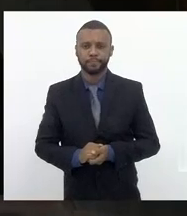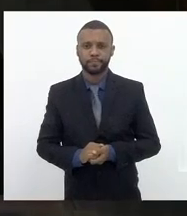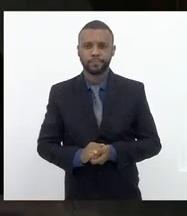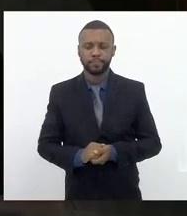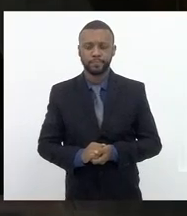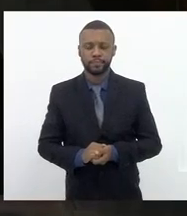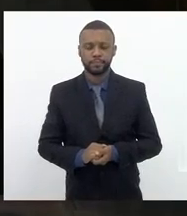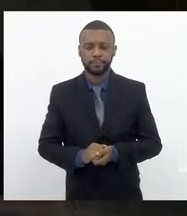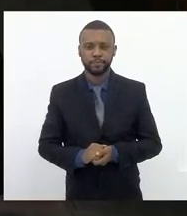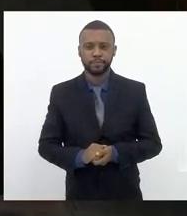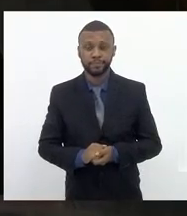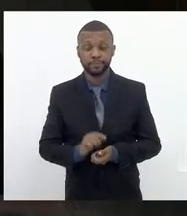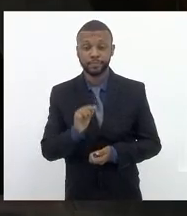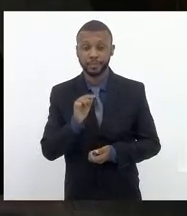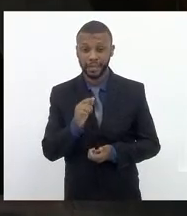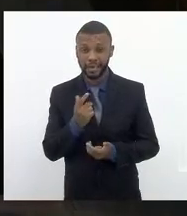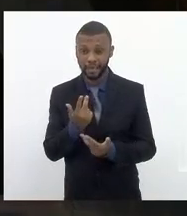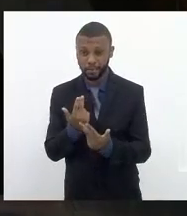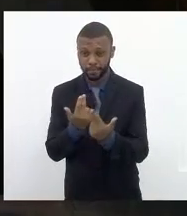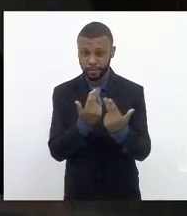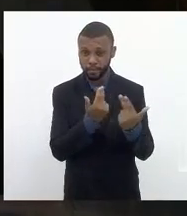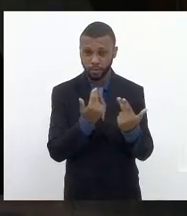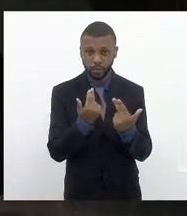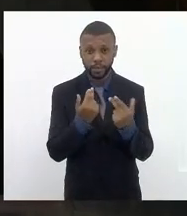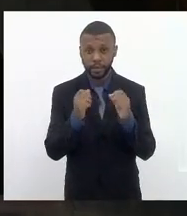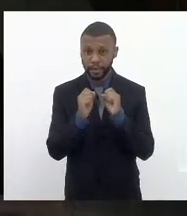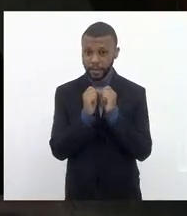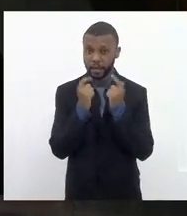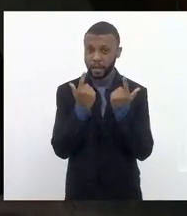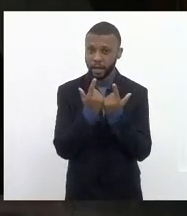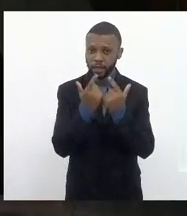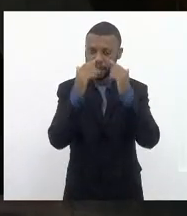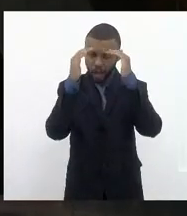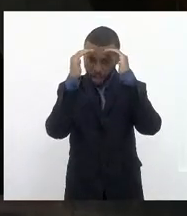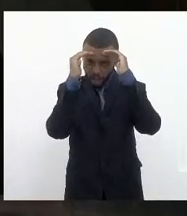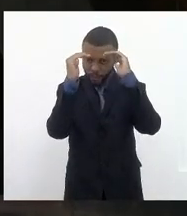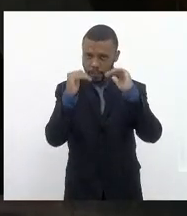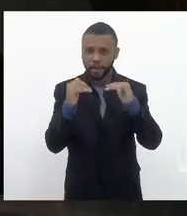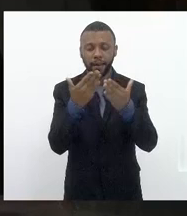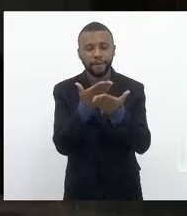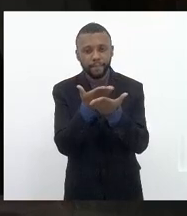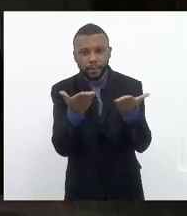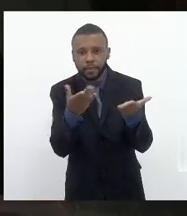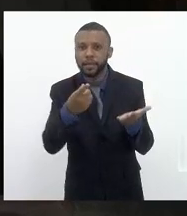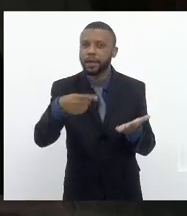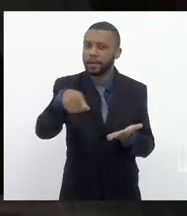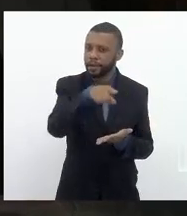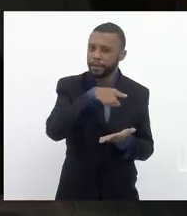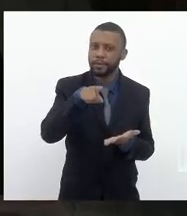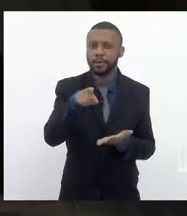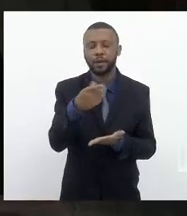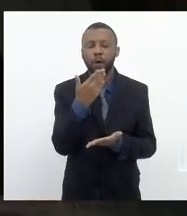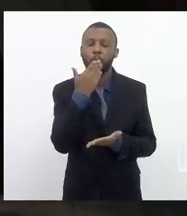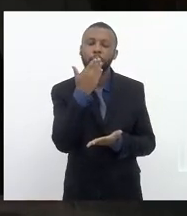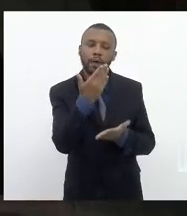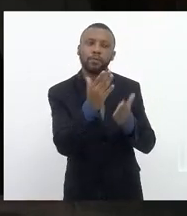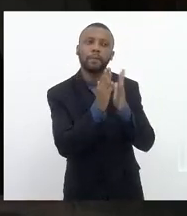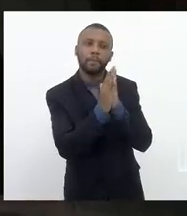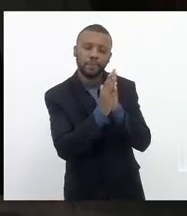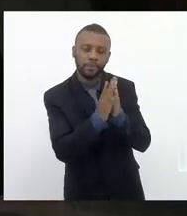mesma maneira que esta casa respeitará os senhores e senhoras e eu peço